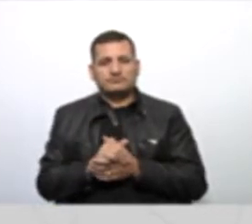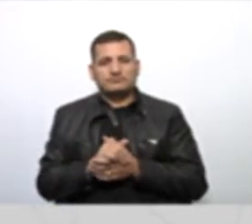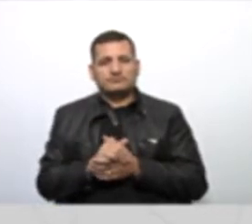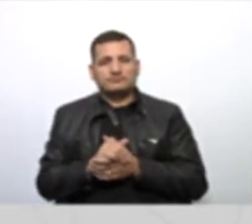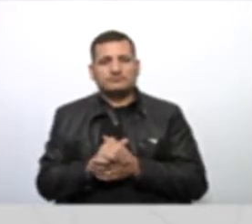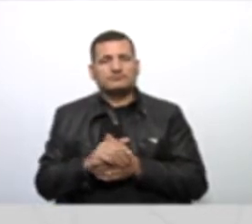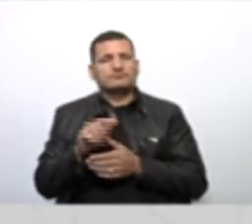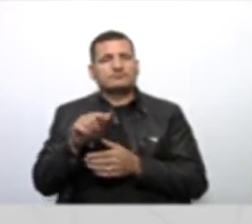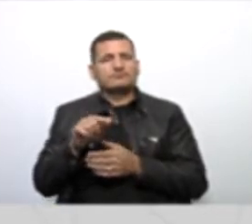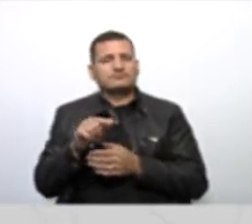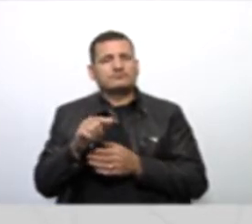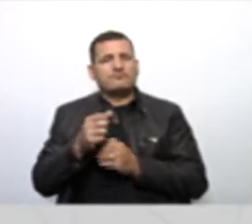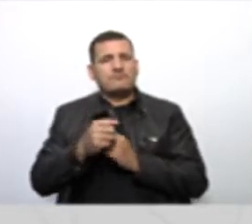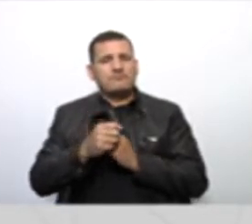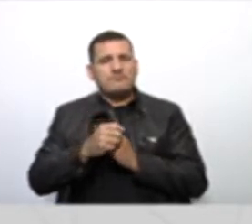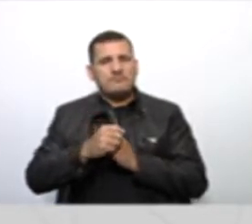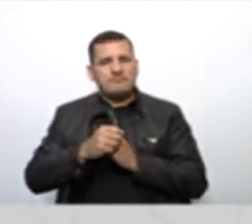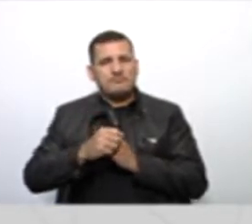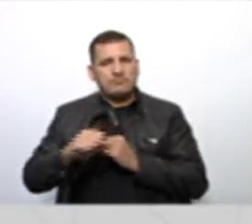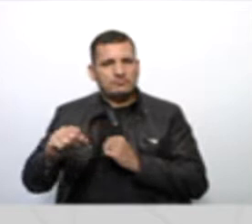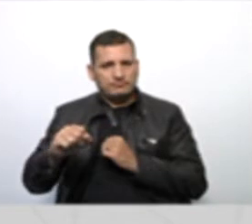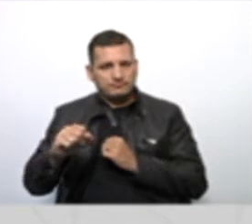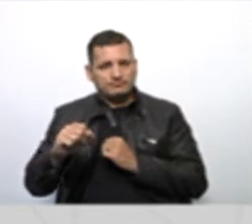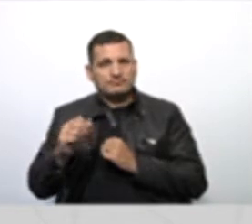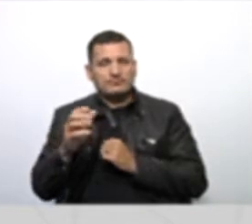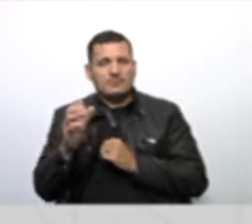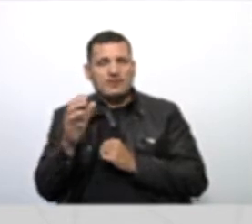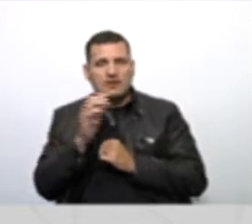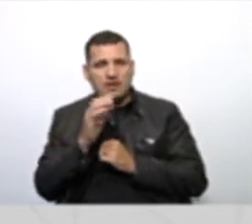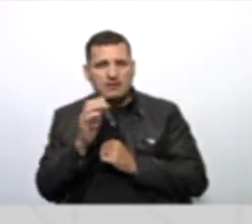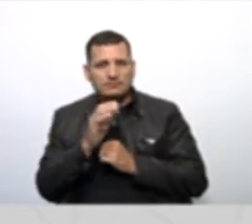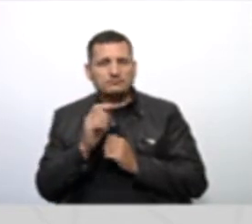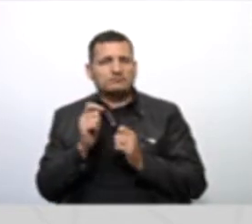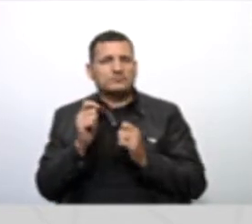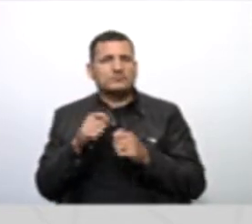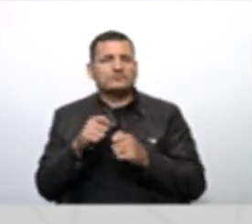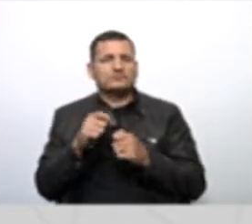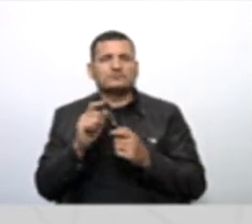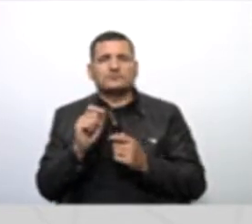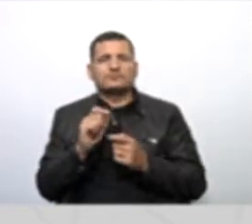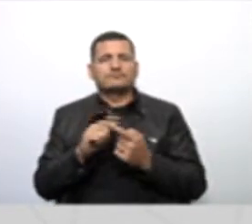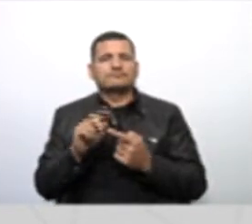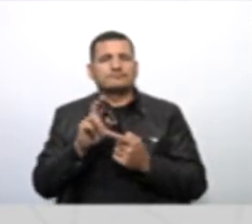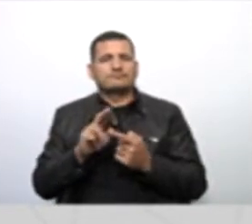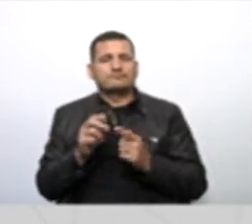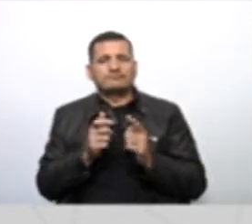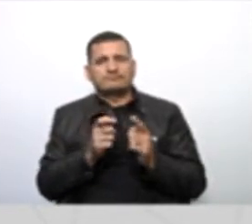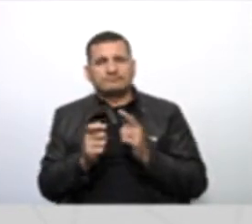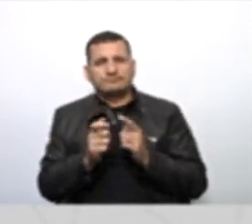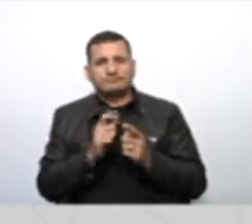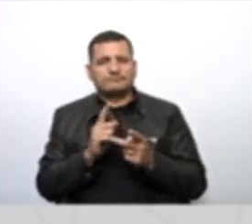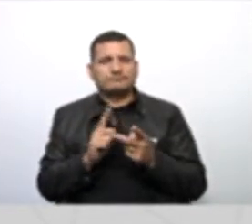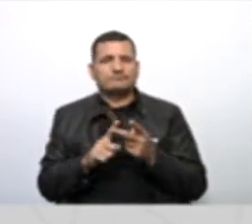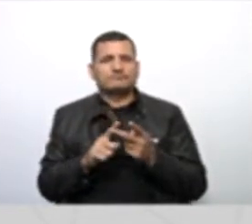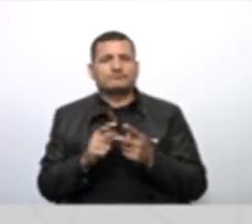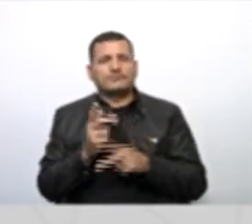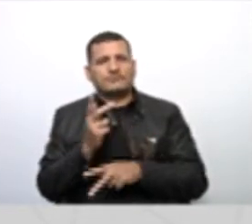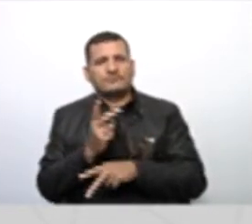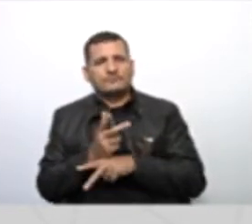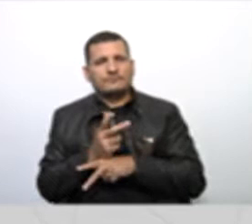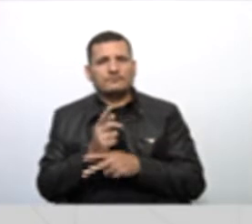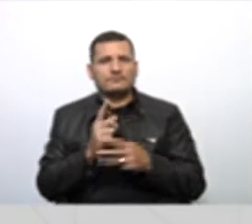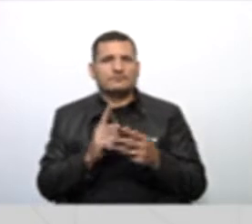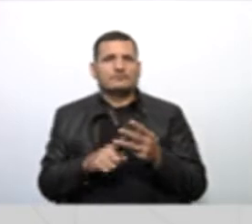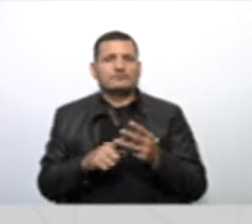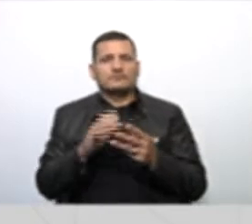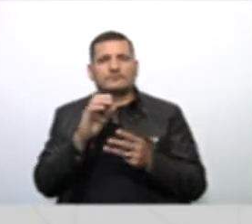Esse ganho de velocidade permite o uso de aplicações de jogos, vídeos, chat com imagens,